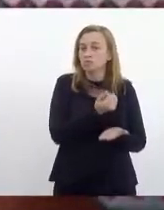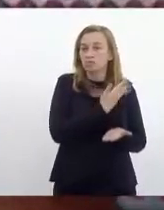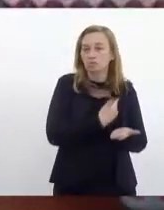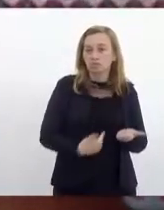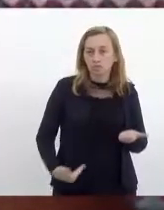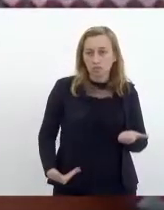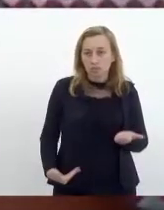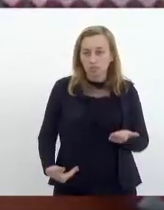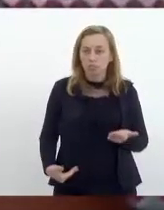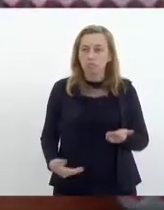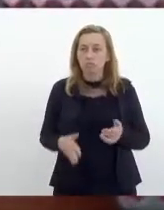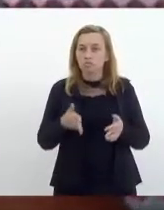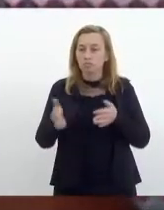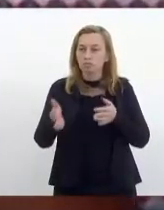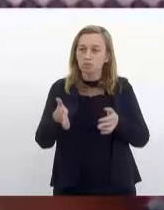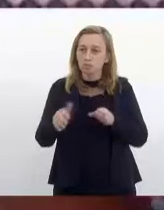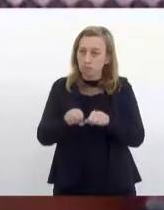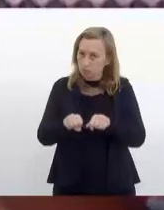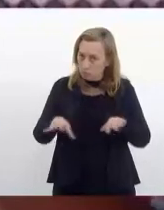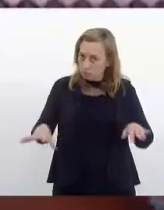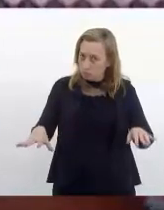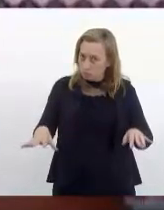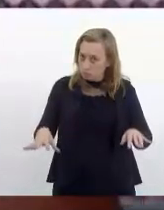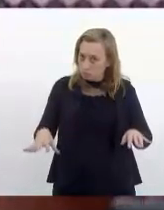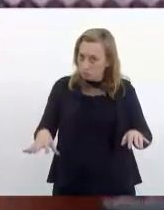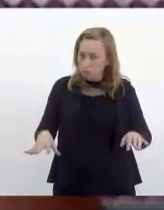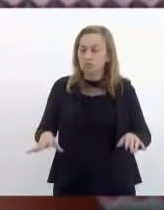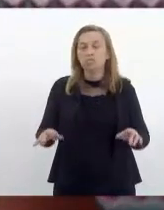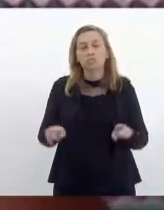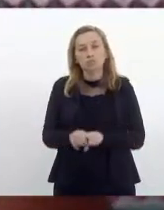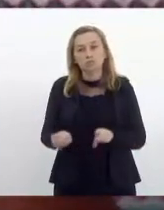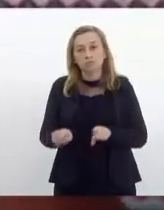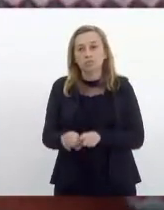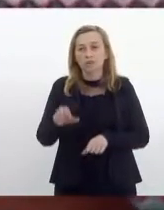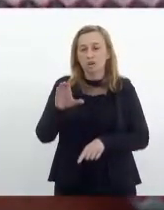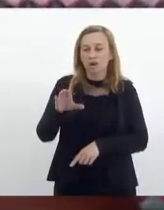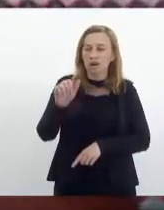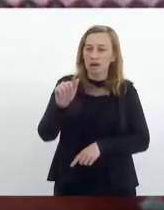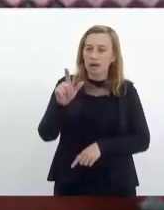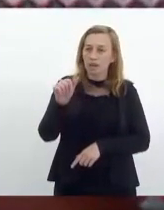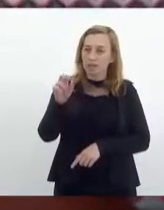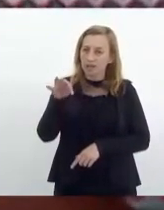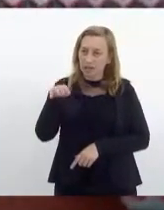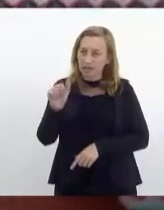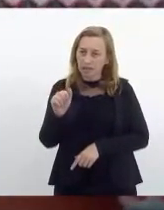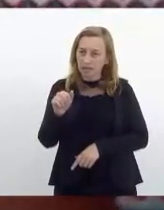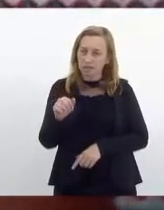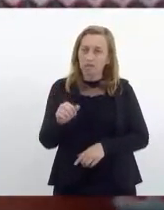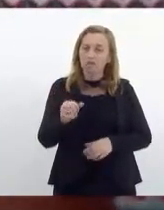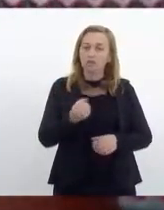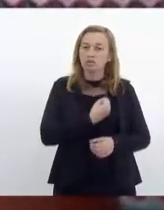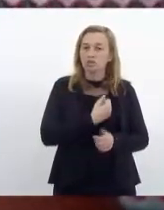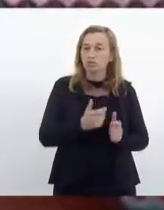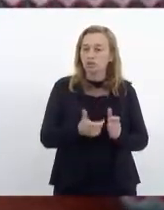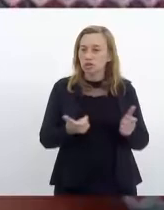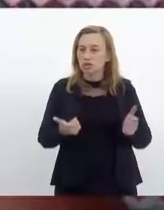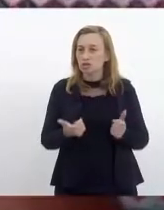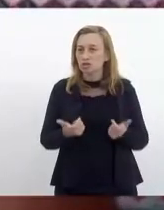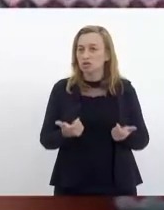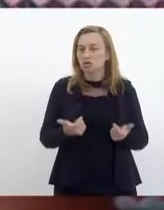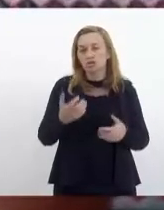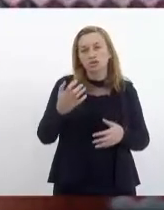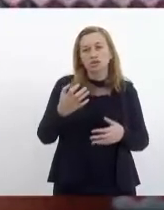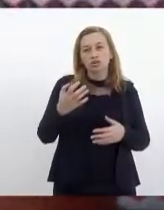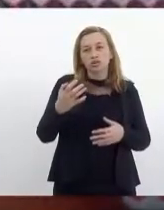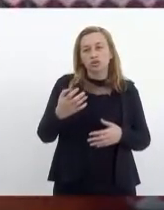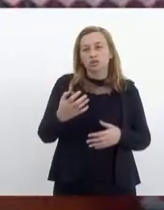durante a pandemia, pandemias e calamidades, aumentando as penalidades administrativas